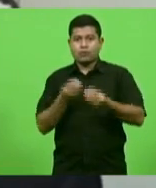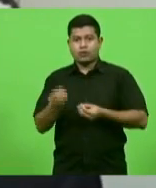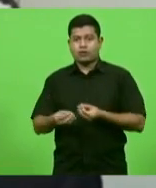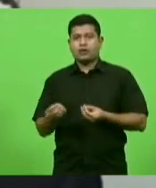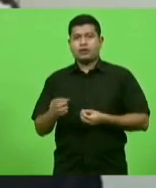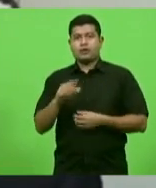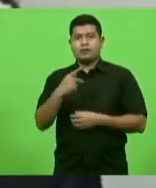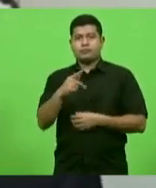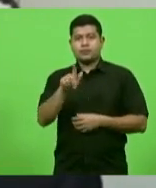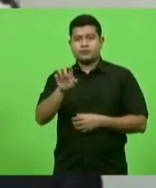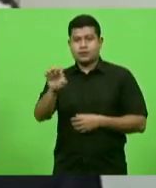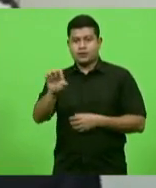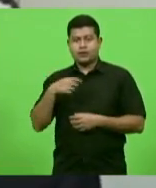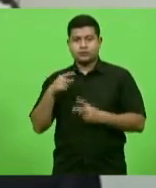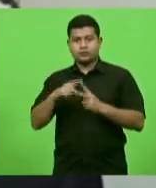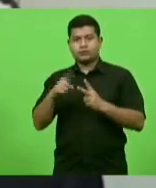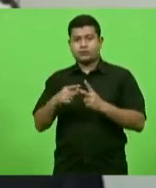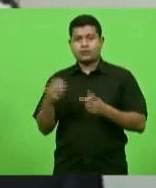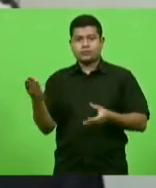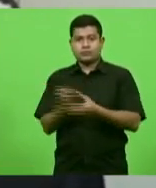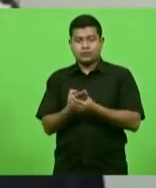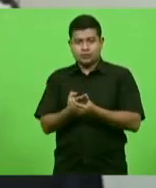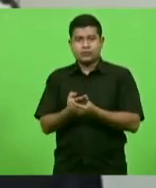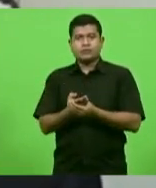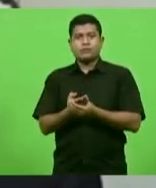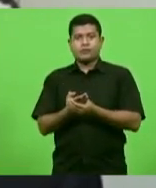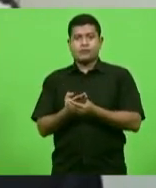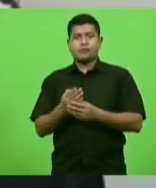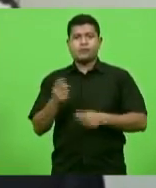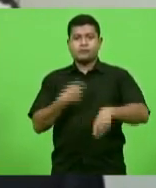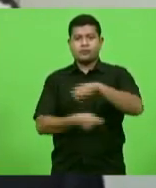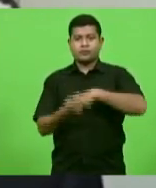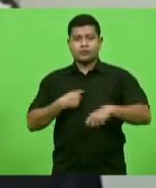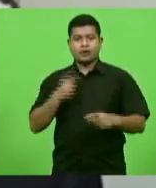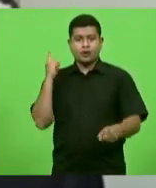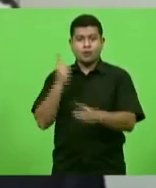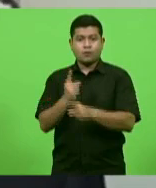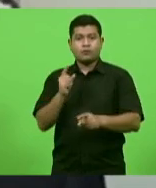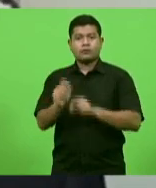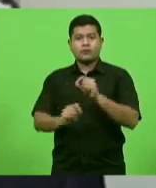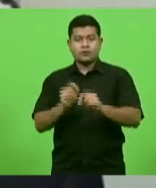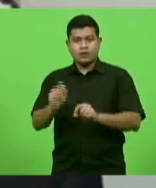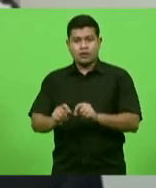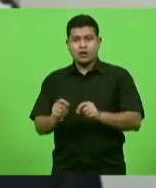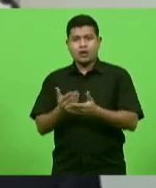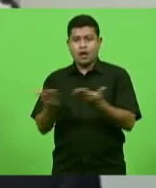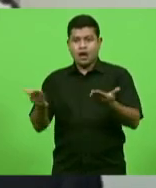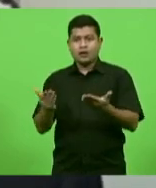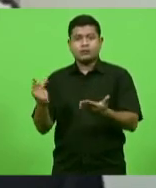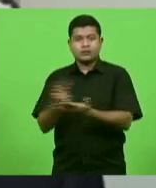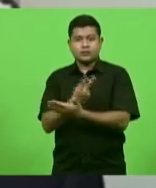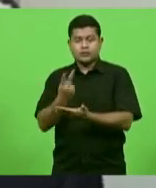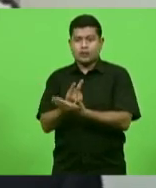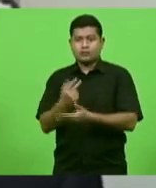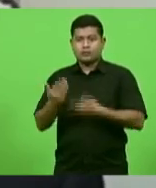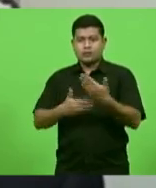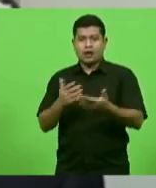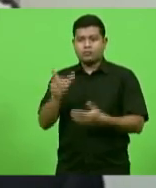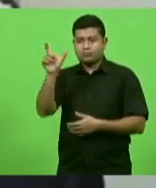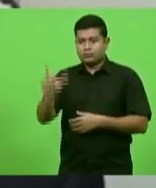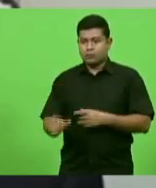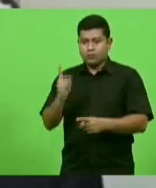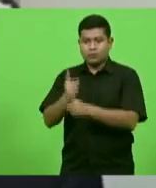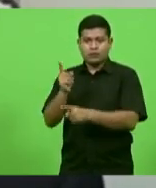Estado dois procedimentos administrativos visando justamente identificar irregularidades E punir os responsáveis